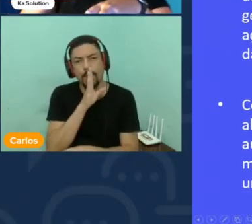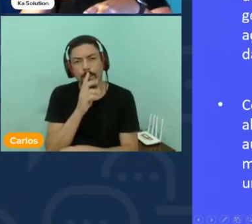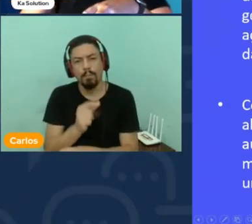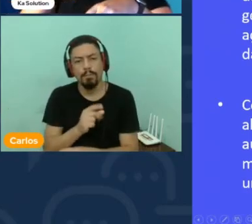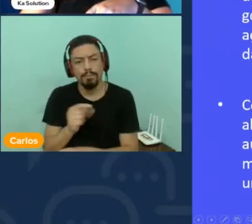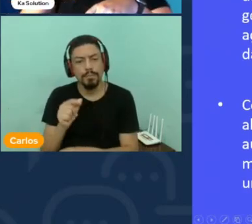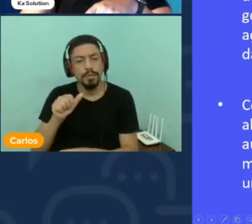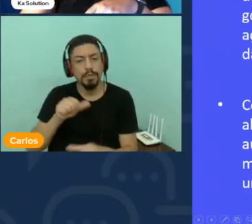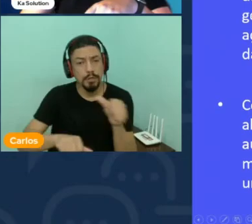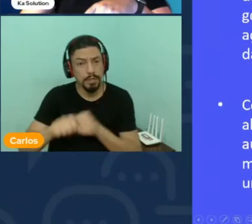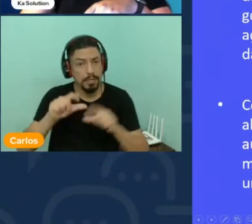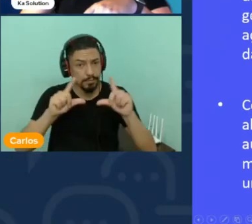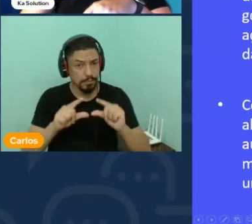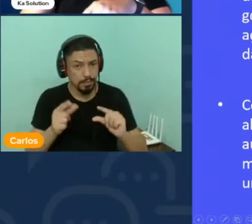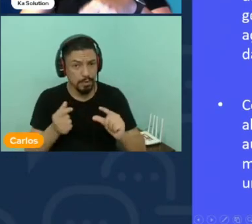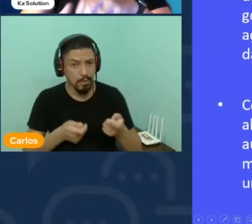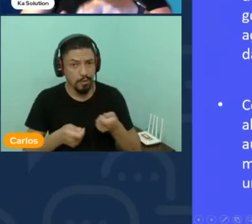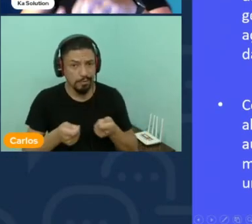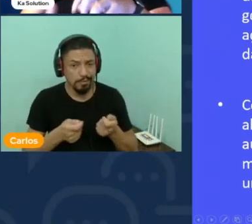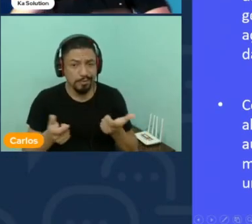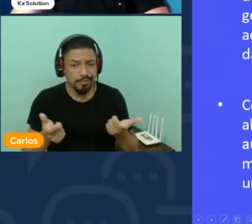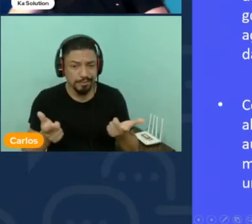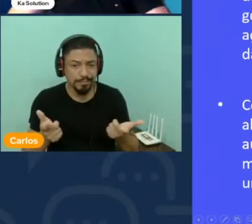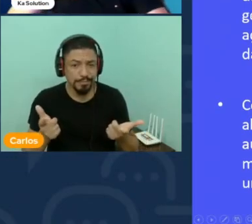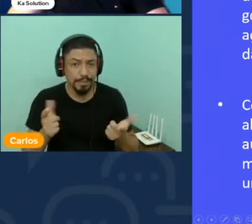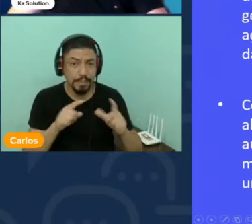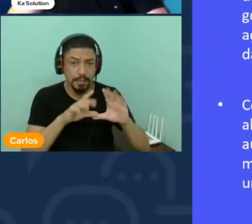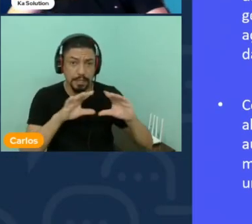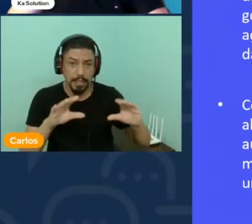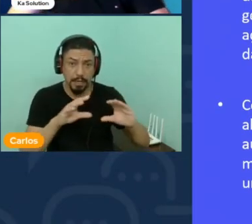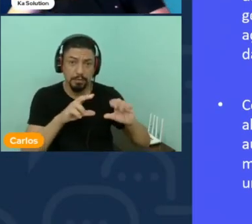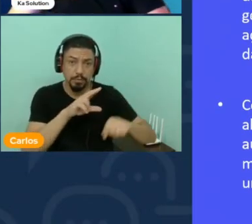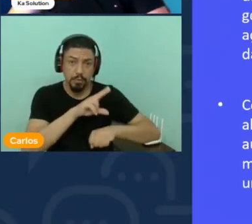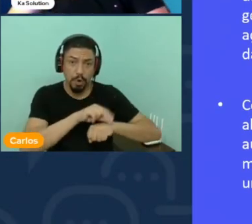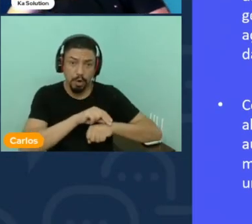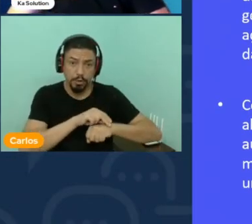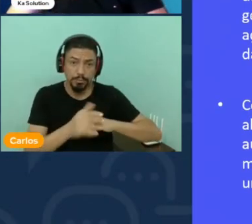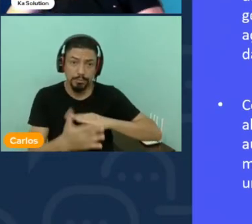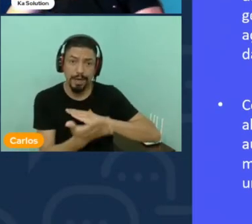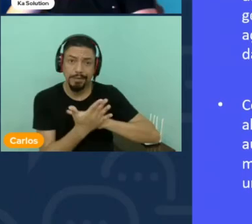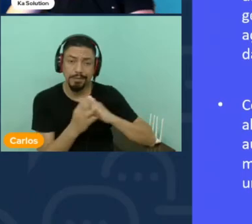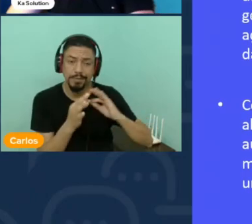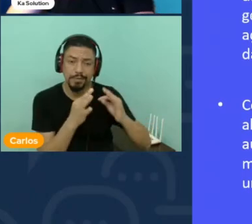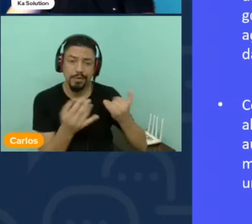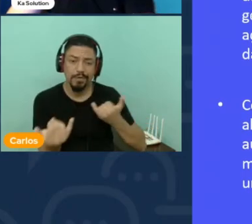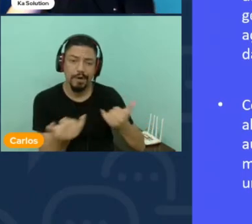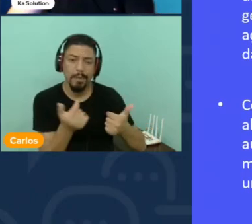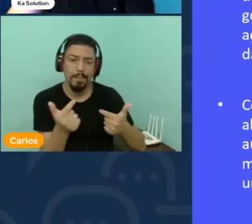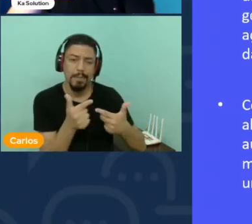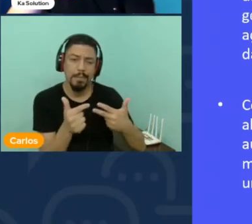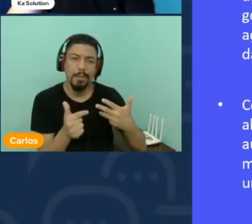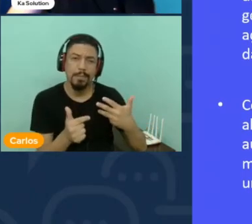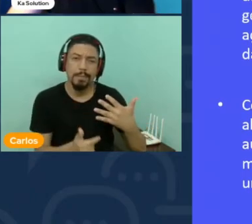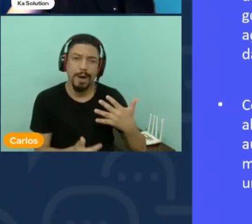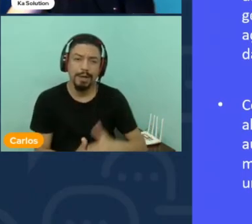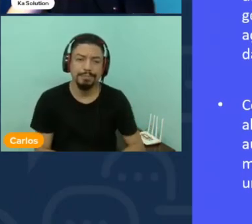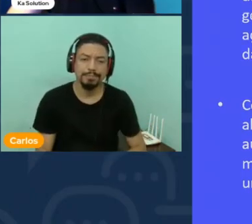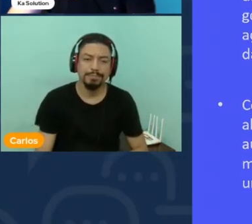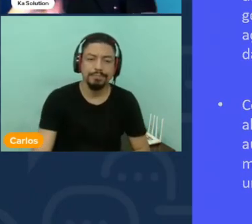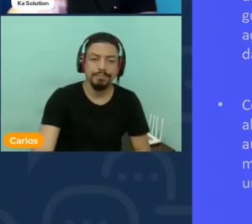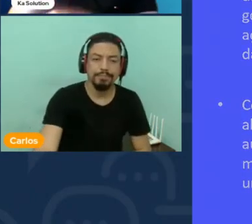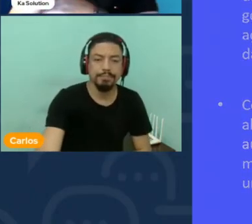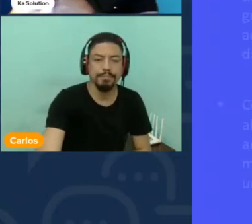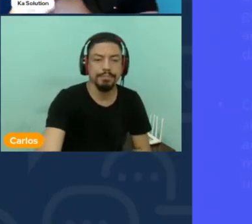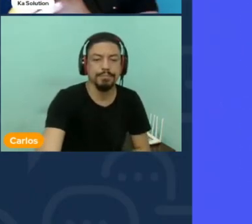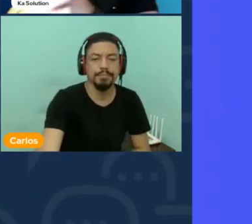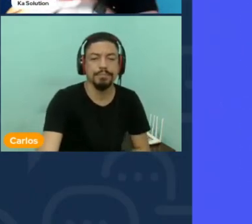e reduzir o custo. O Amazon CloudWatch vai me ajudar com todas essas informações.